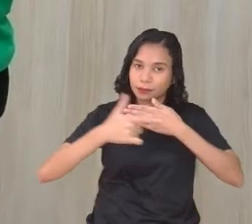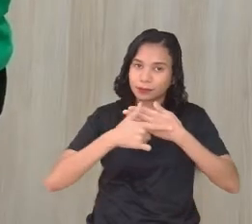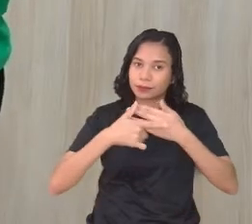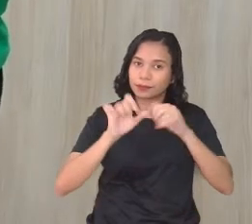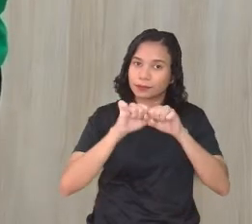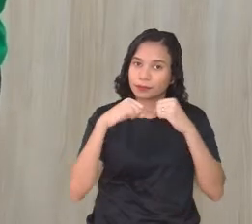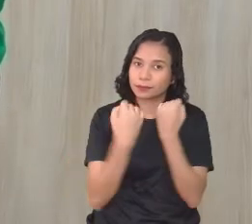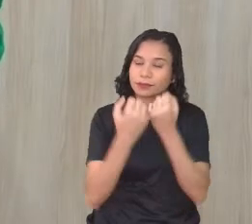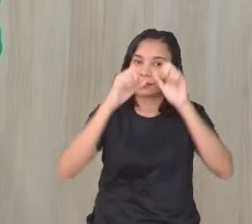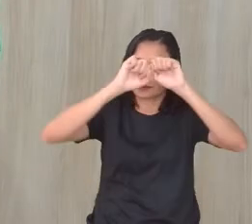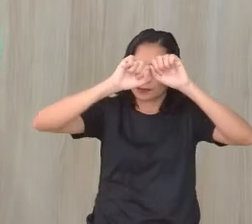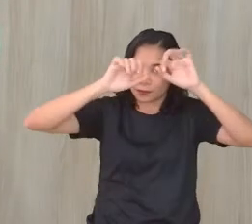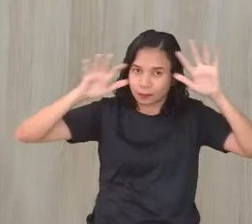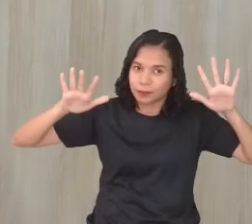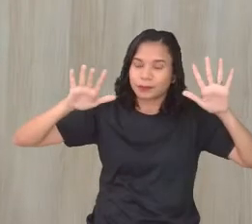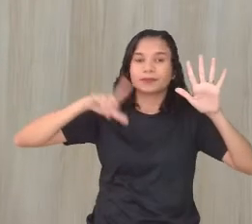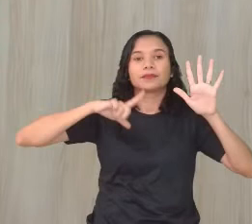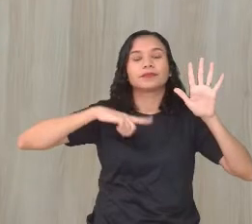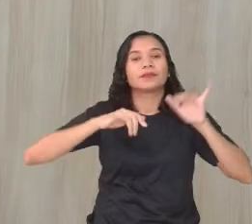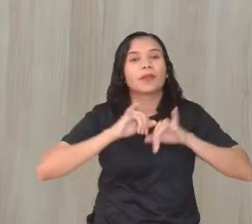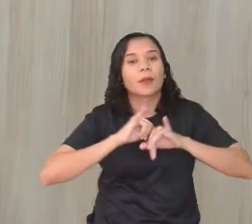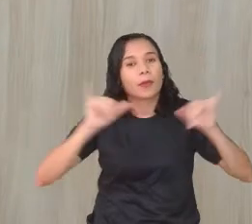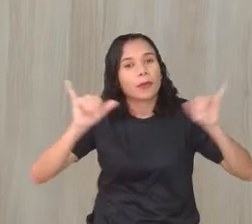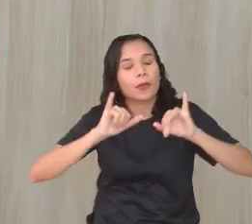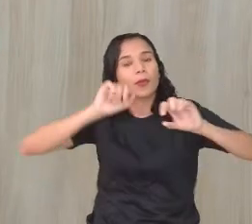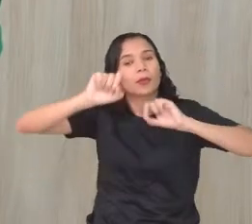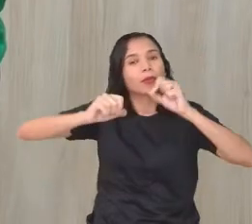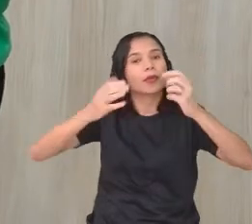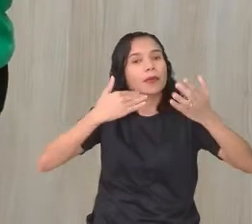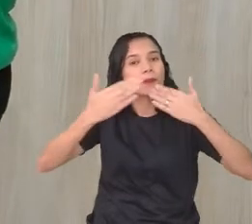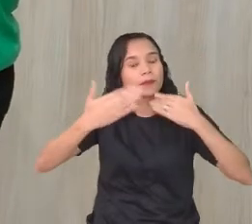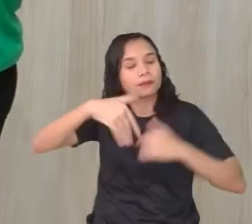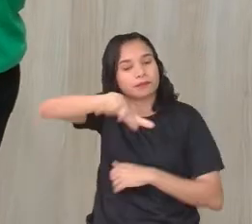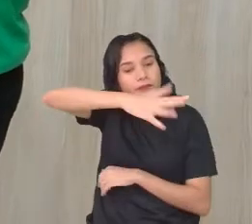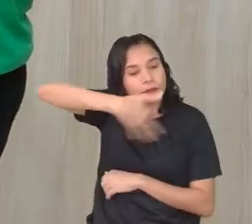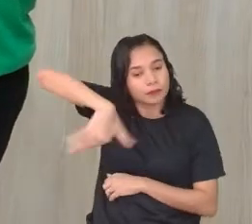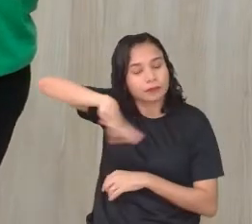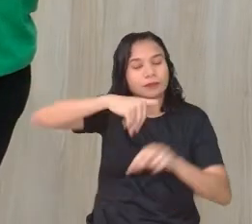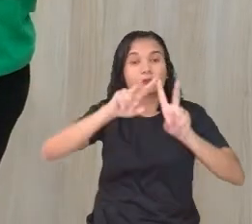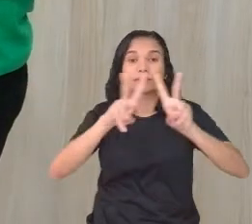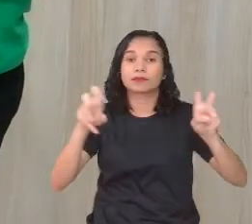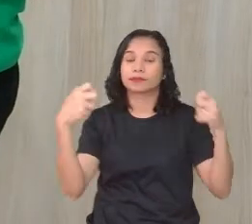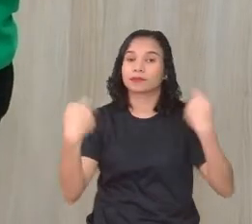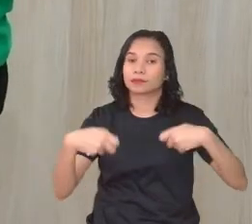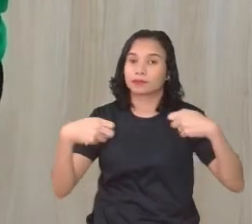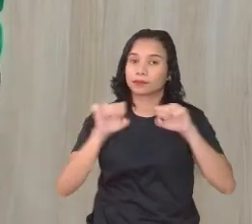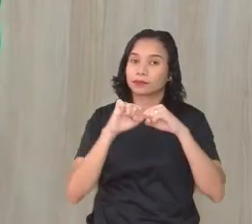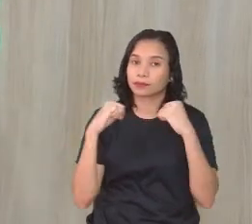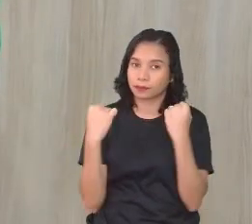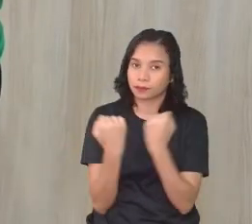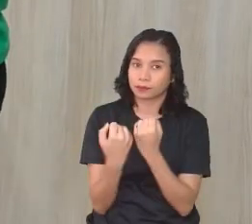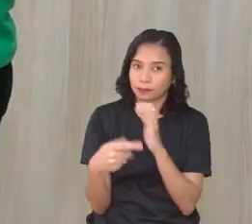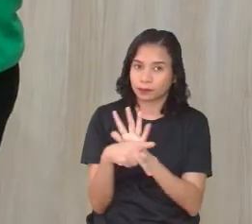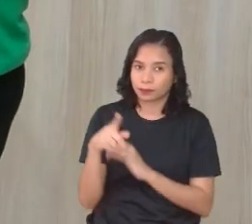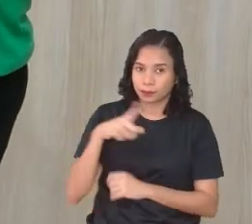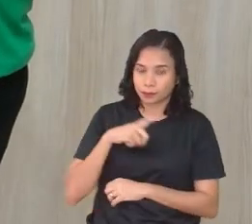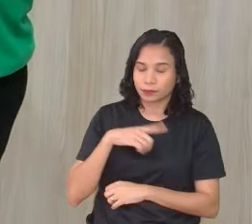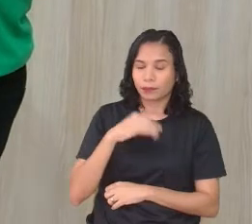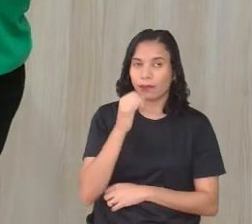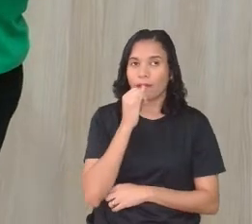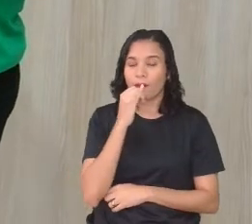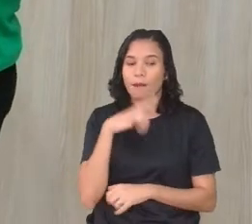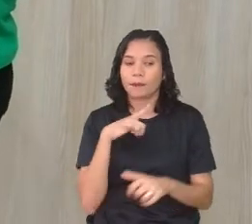social clara, não é? Ele promove o debate público sobre as demandas da sociedade. Então, quando há